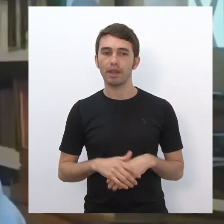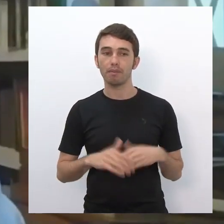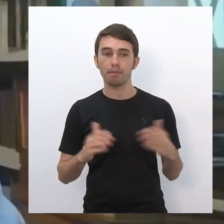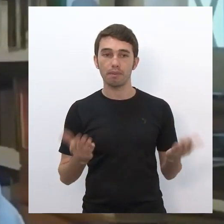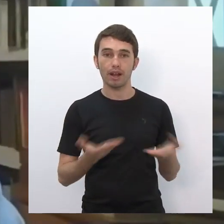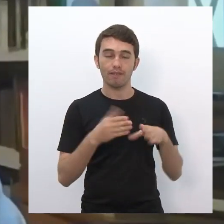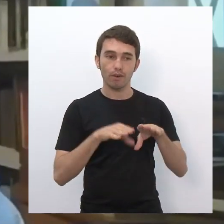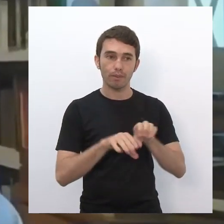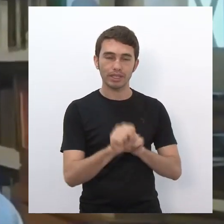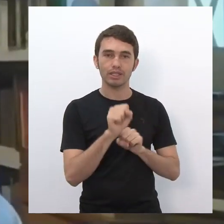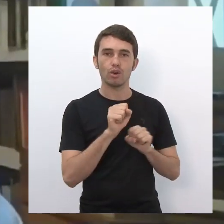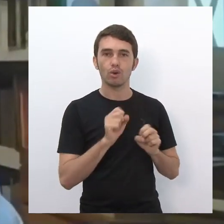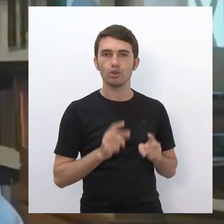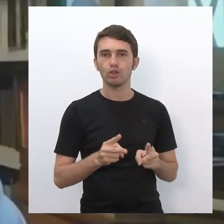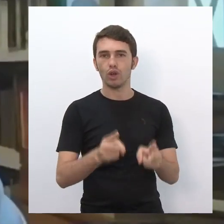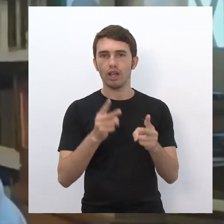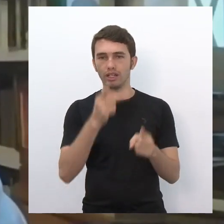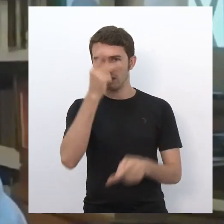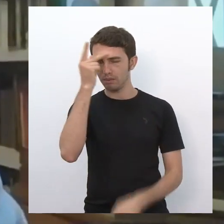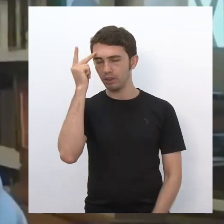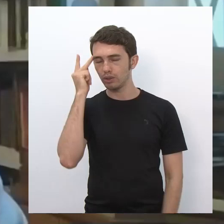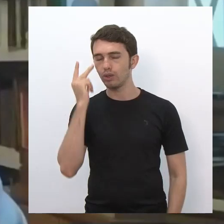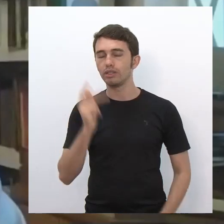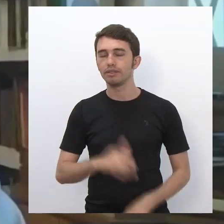formação continuada das pessoas, né?